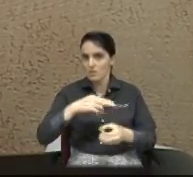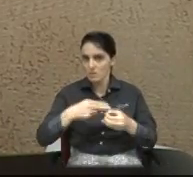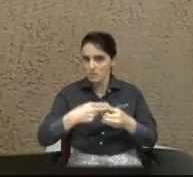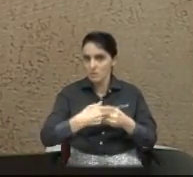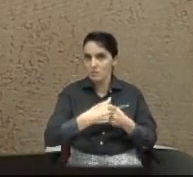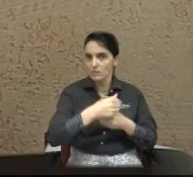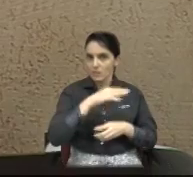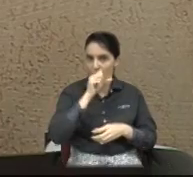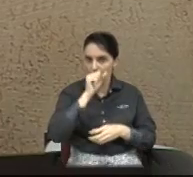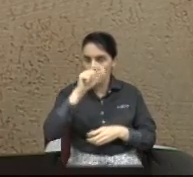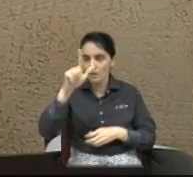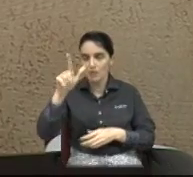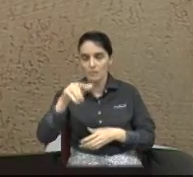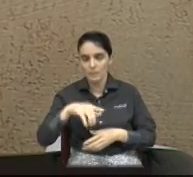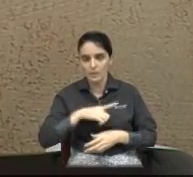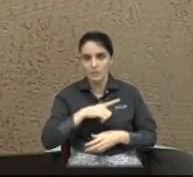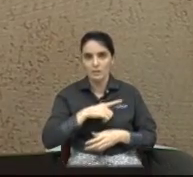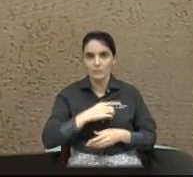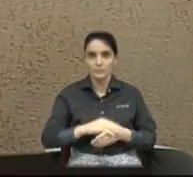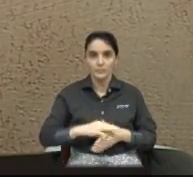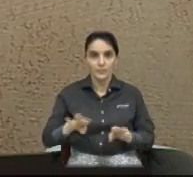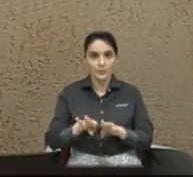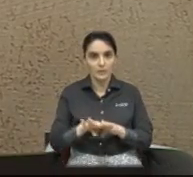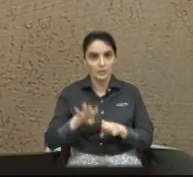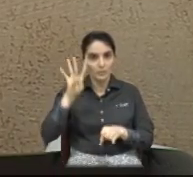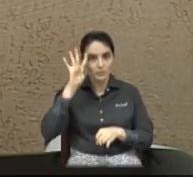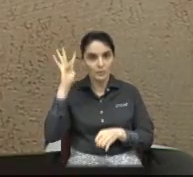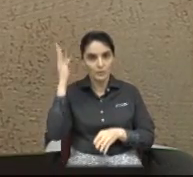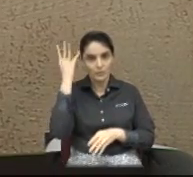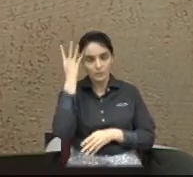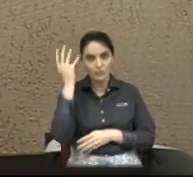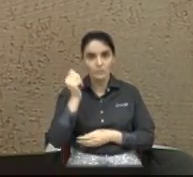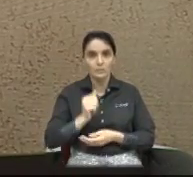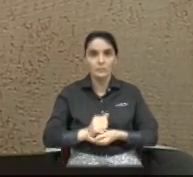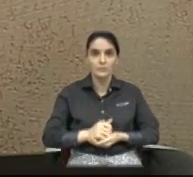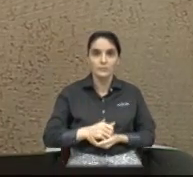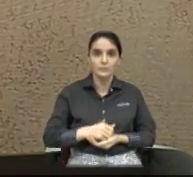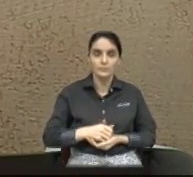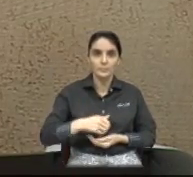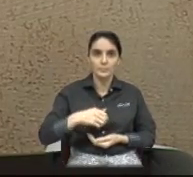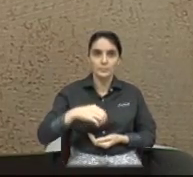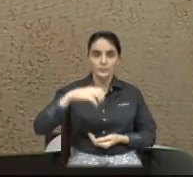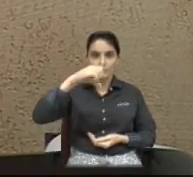ponto-chave é a revisão da resolução ANA/DAI